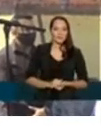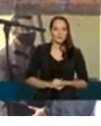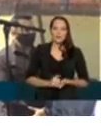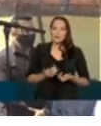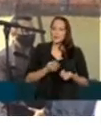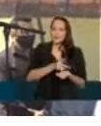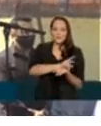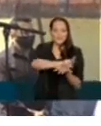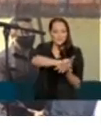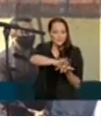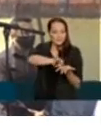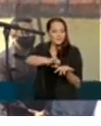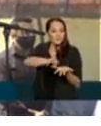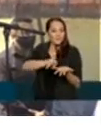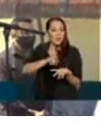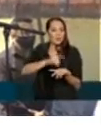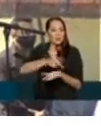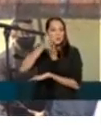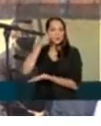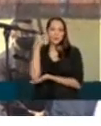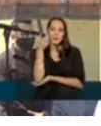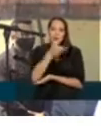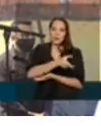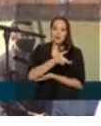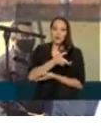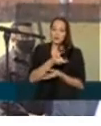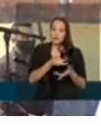riquezas que despertam interesses e cobiças.